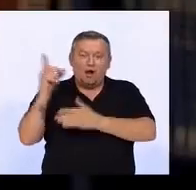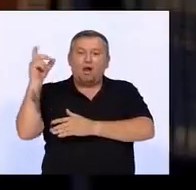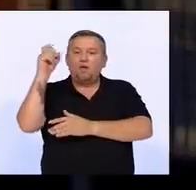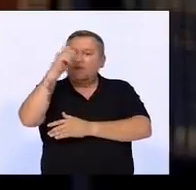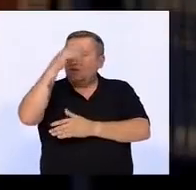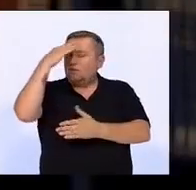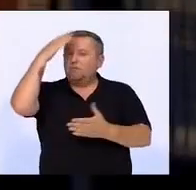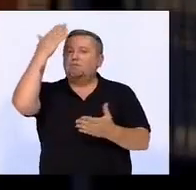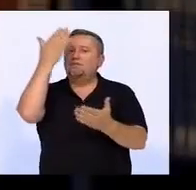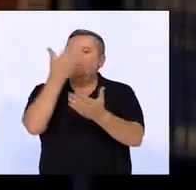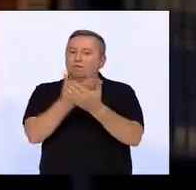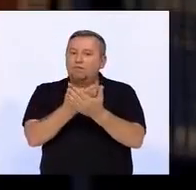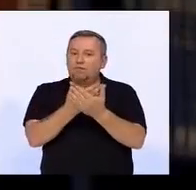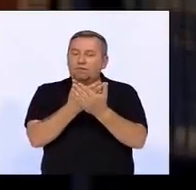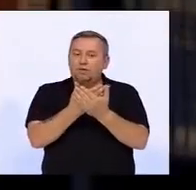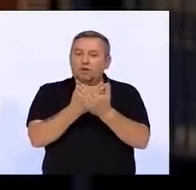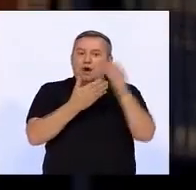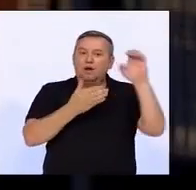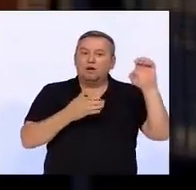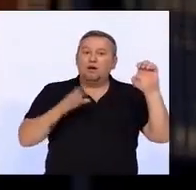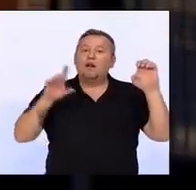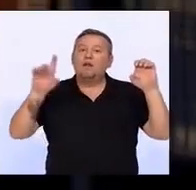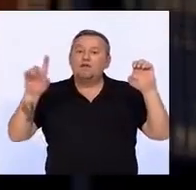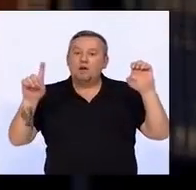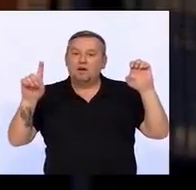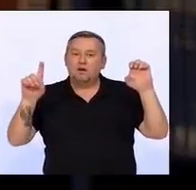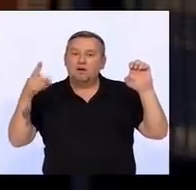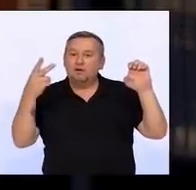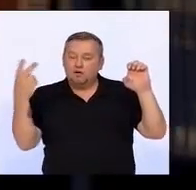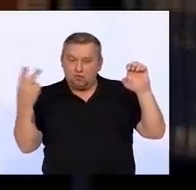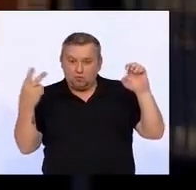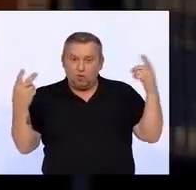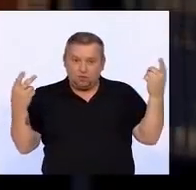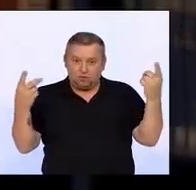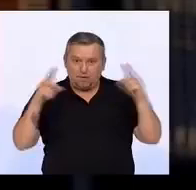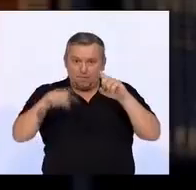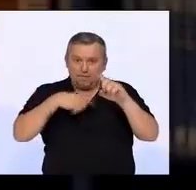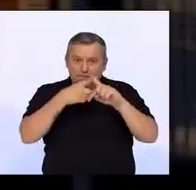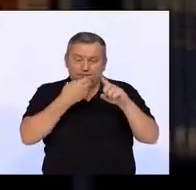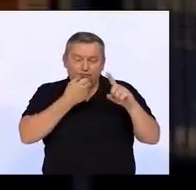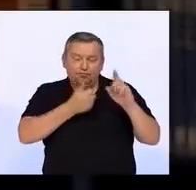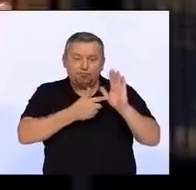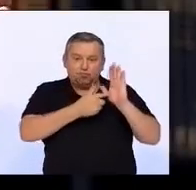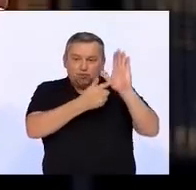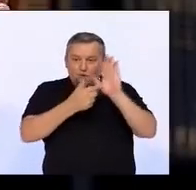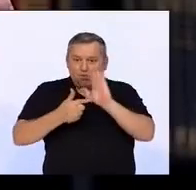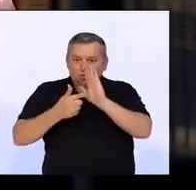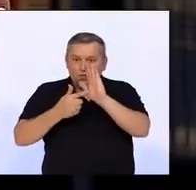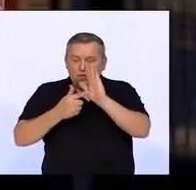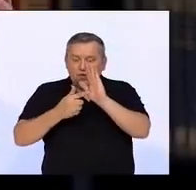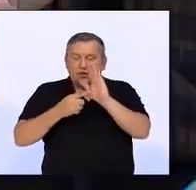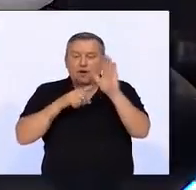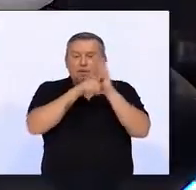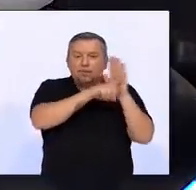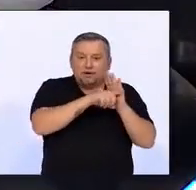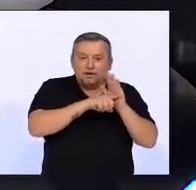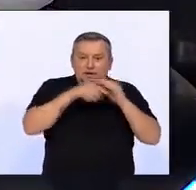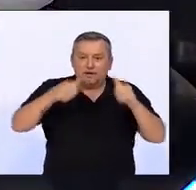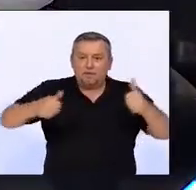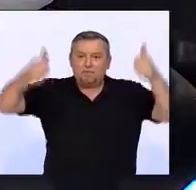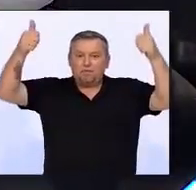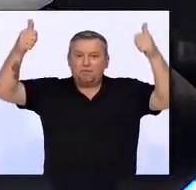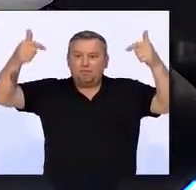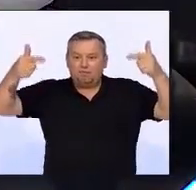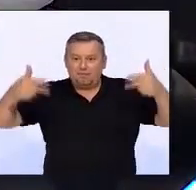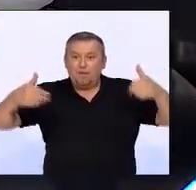de acreditar que os dois polos, a esquerda e a direita, as duas candidaturas mais bem colocadas nas pesquisas... São as duas que têm mais